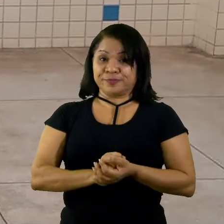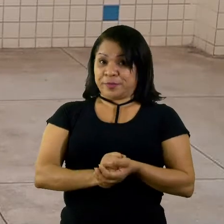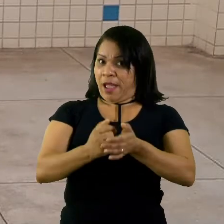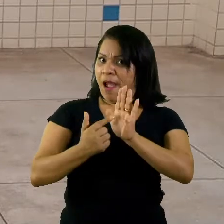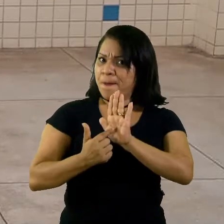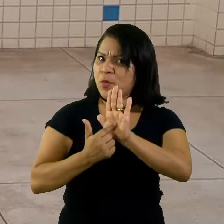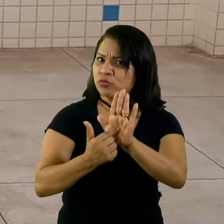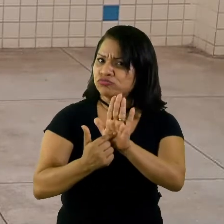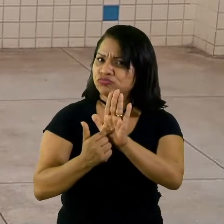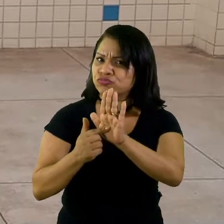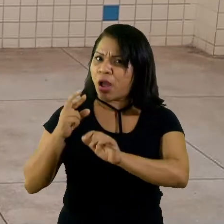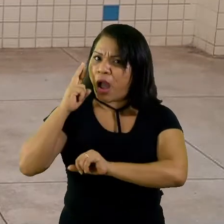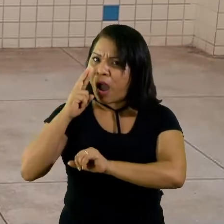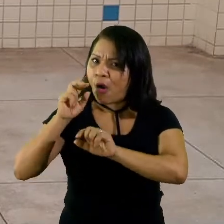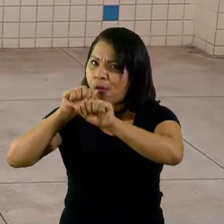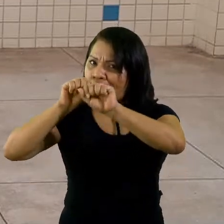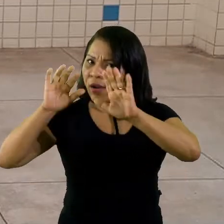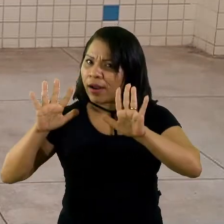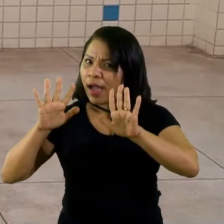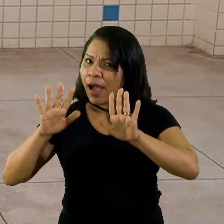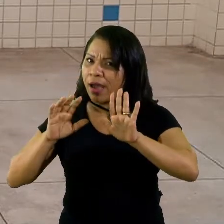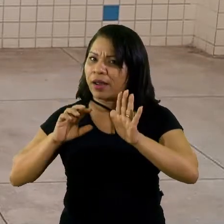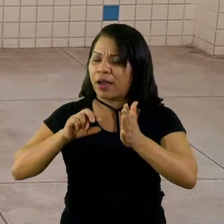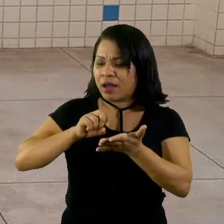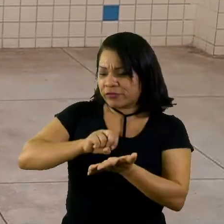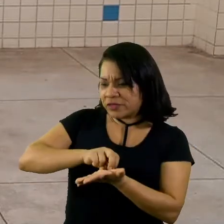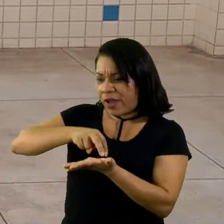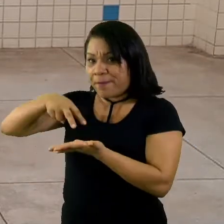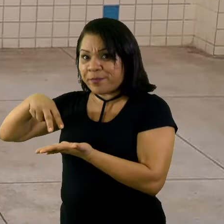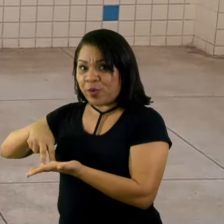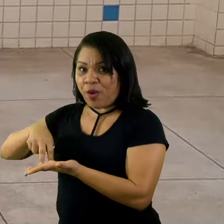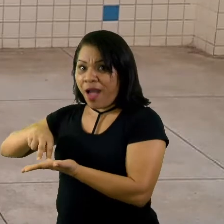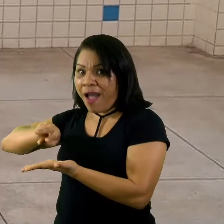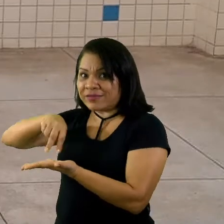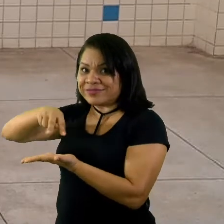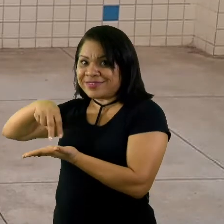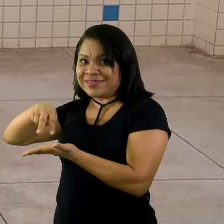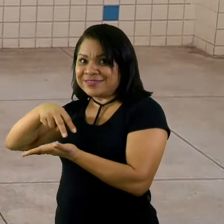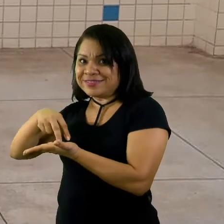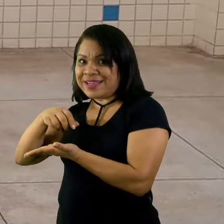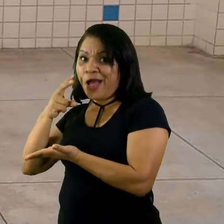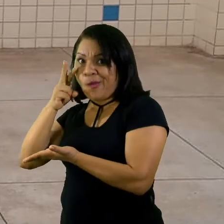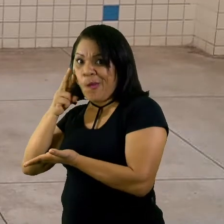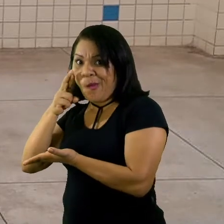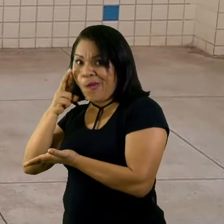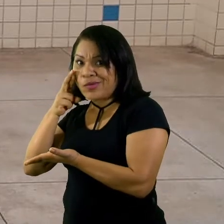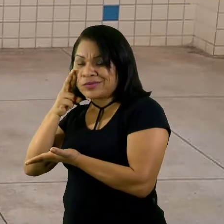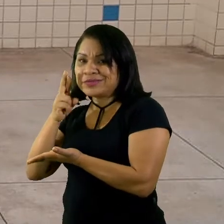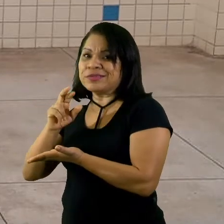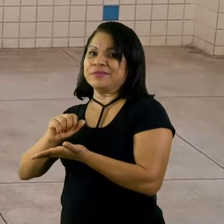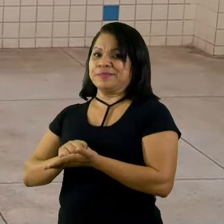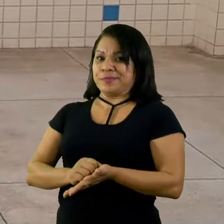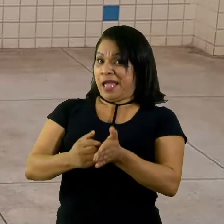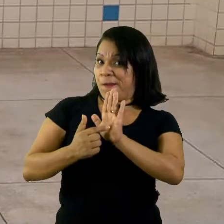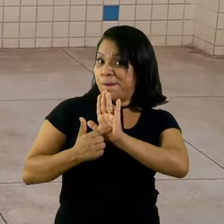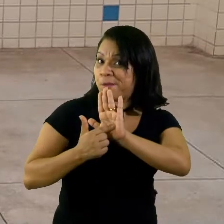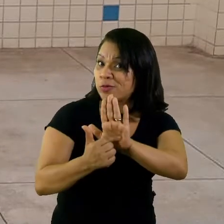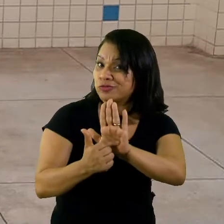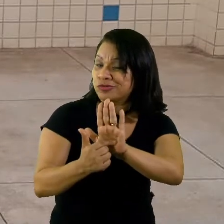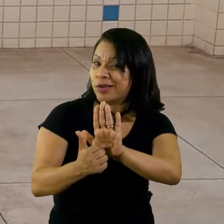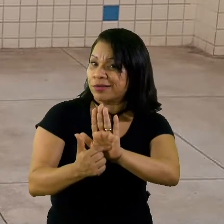rosa claro, você vai, ó, pular e dançar no rosa claro. Se ele mostrar,